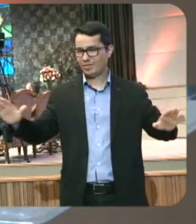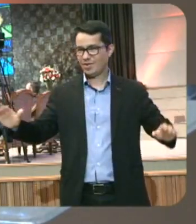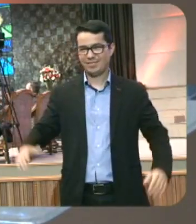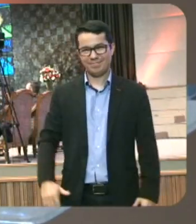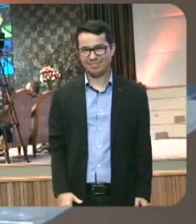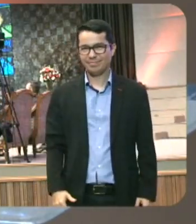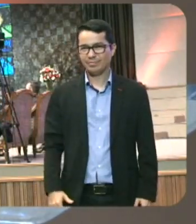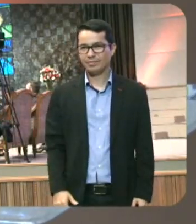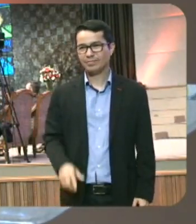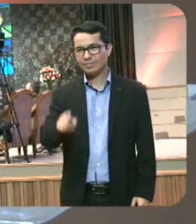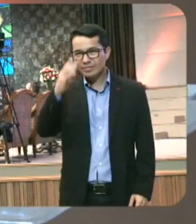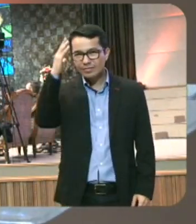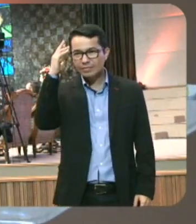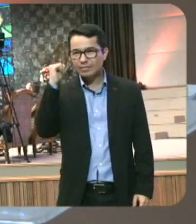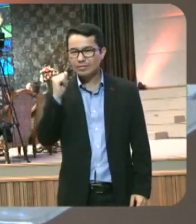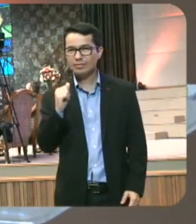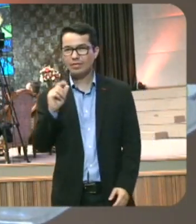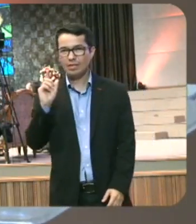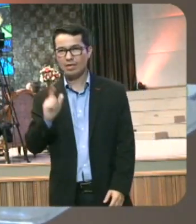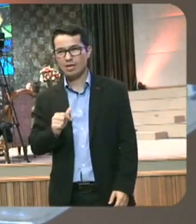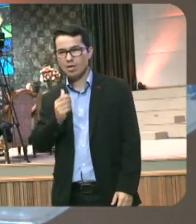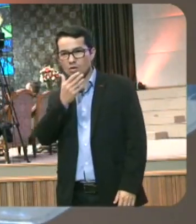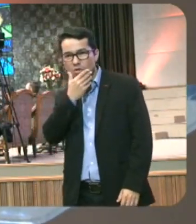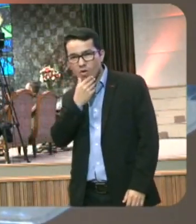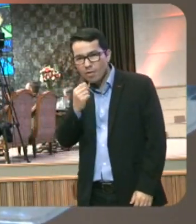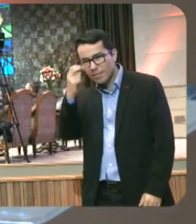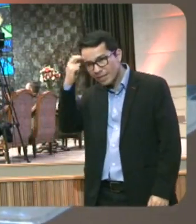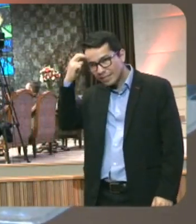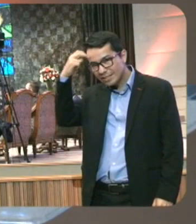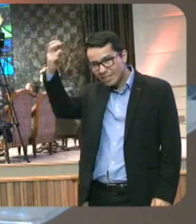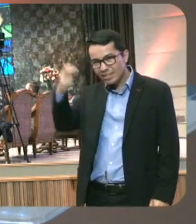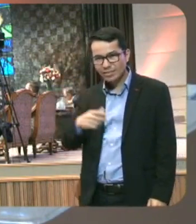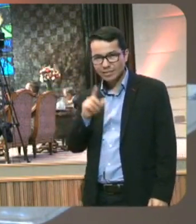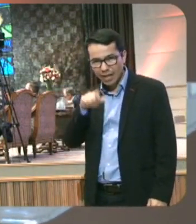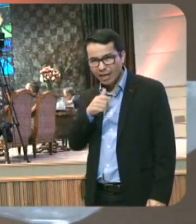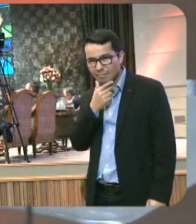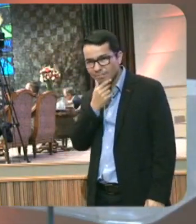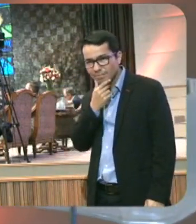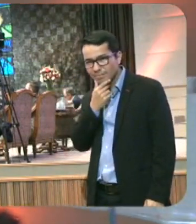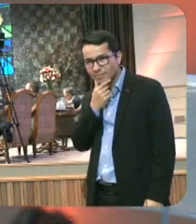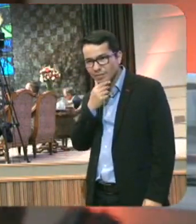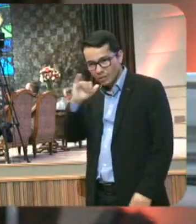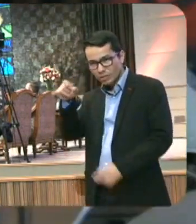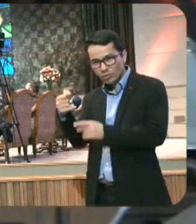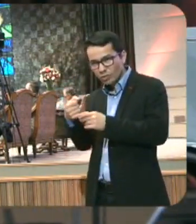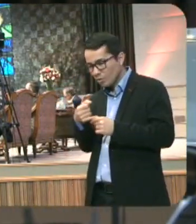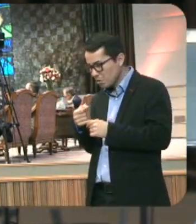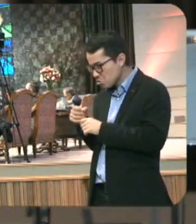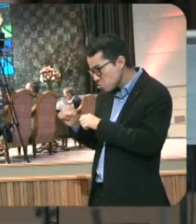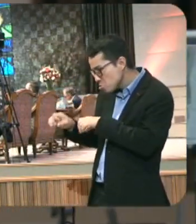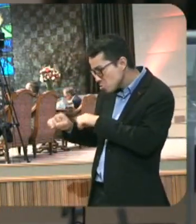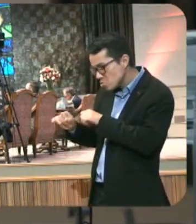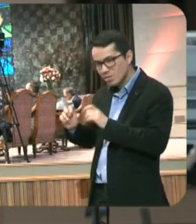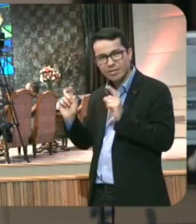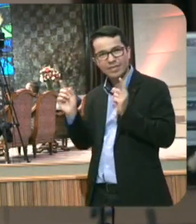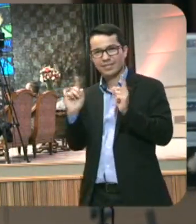como esta não vem da habilidade de liderar, mas da habilidade de